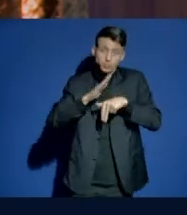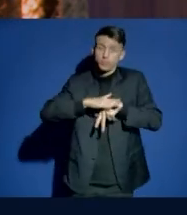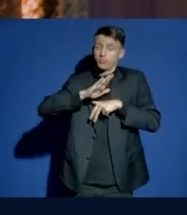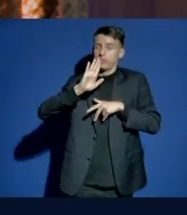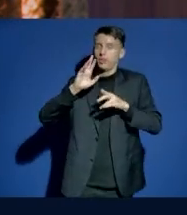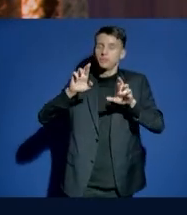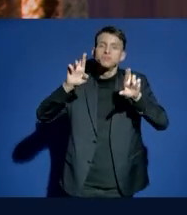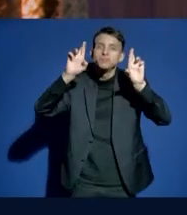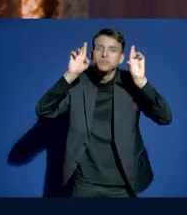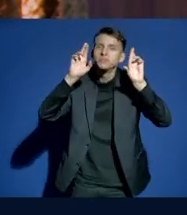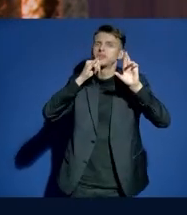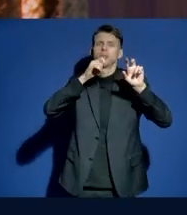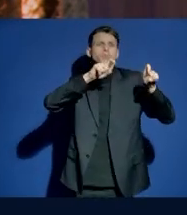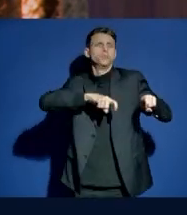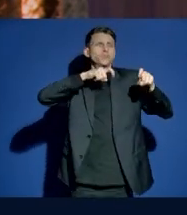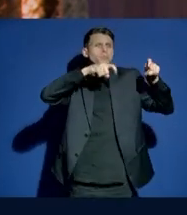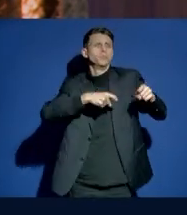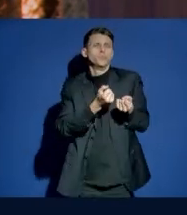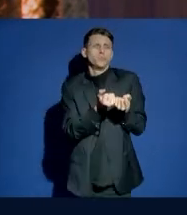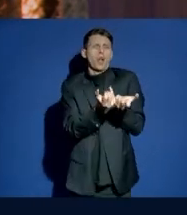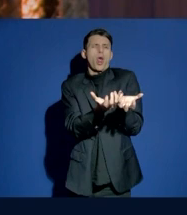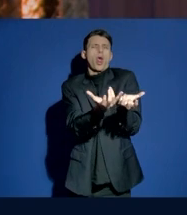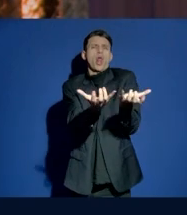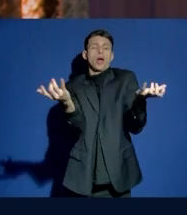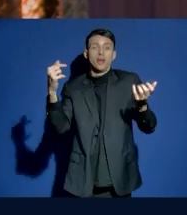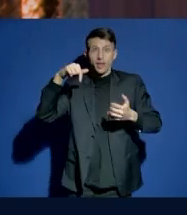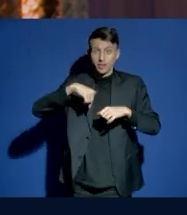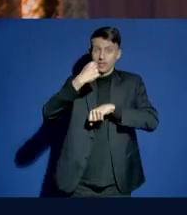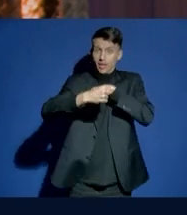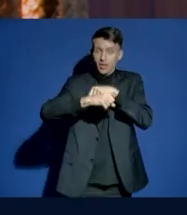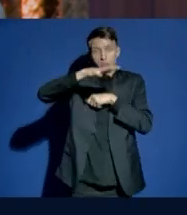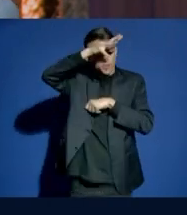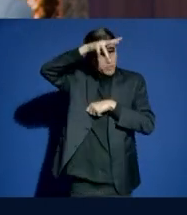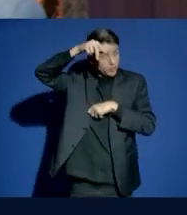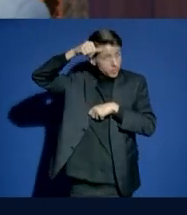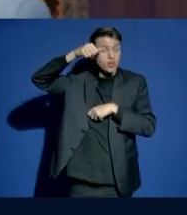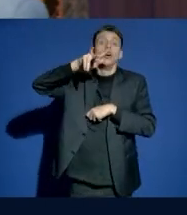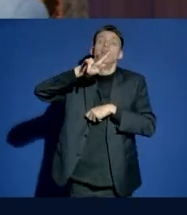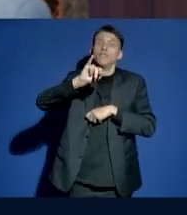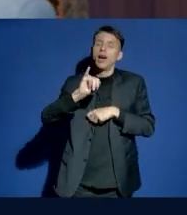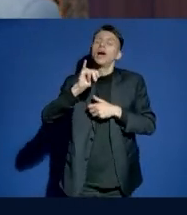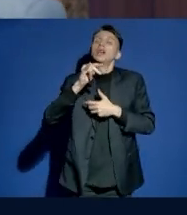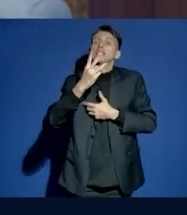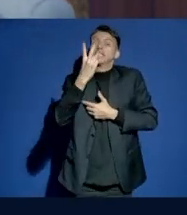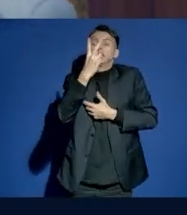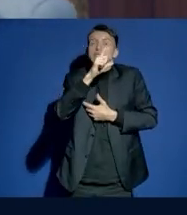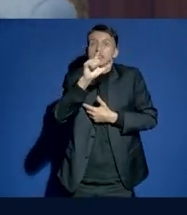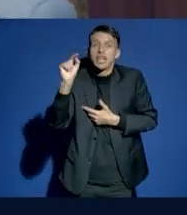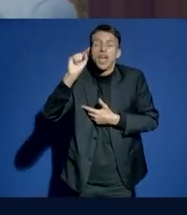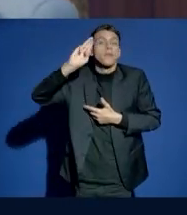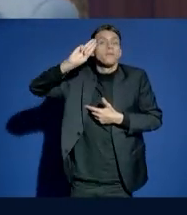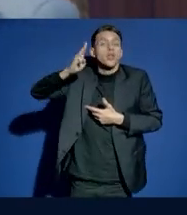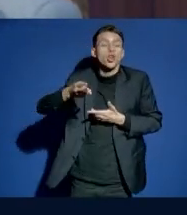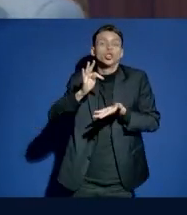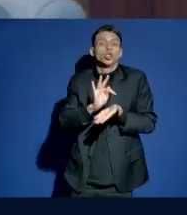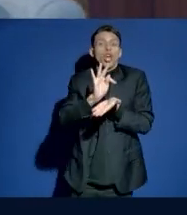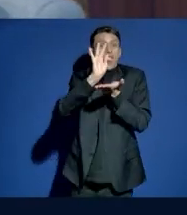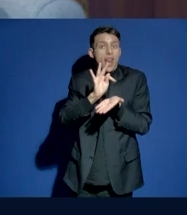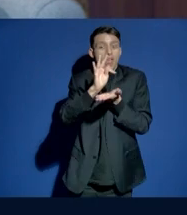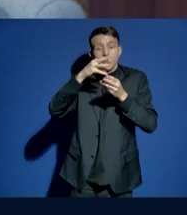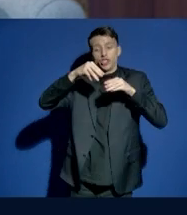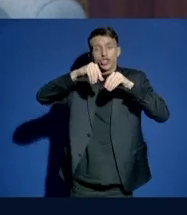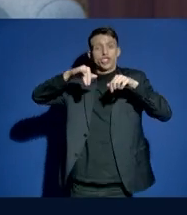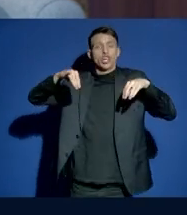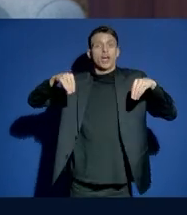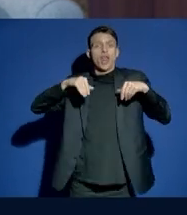otimista de grandes safras Mato Grosso esse ano vai chegar a casa de 100 milhões de toneladas de grãos